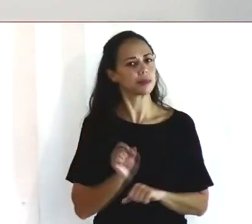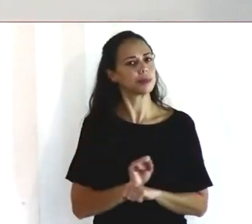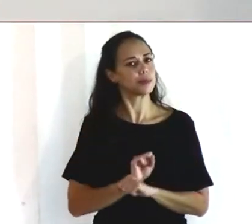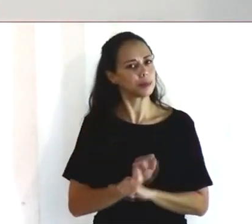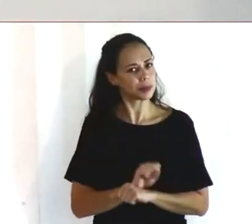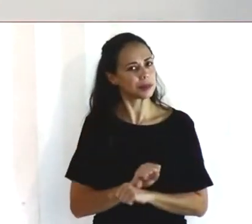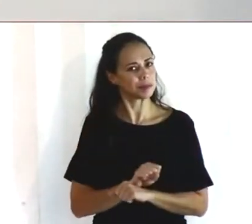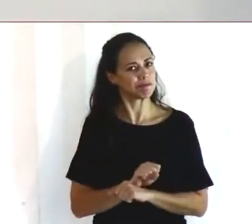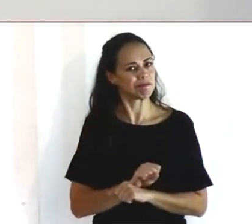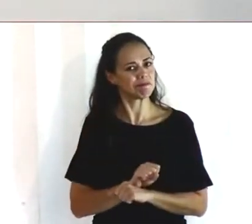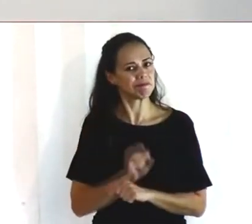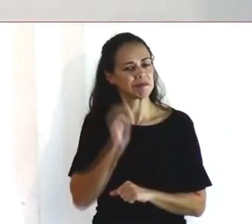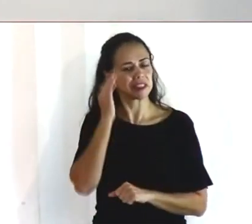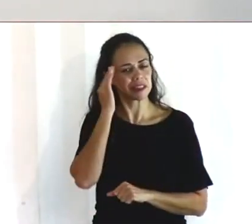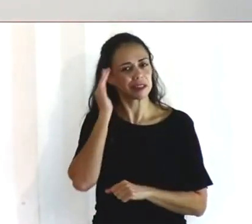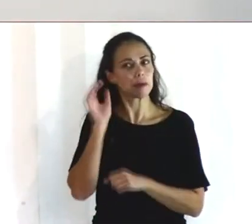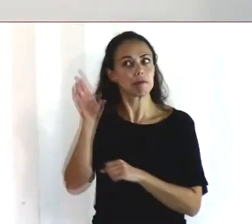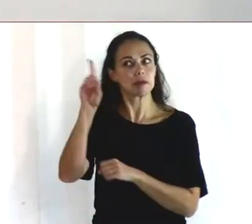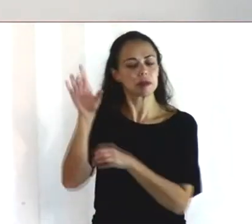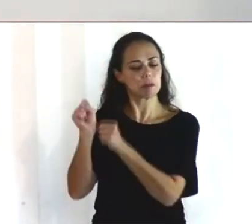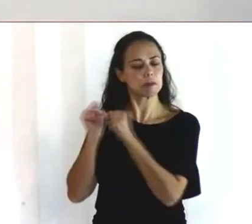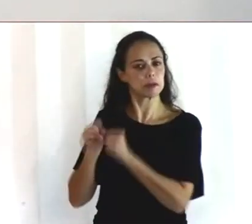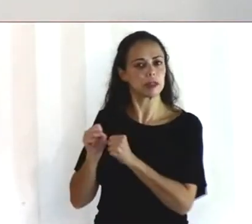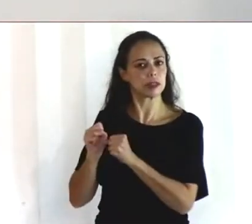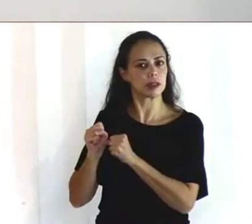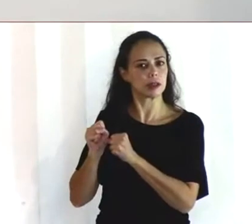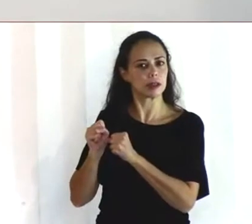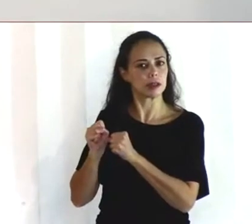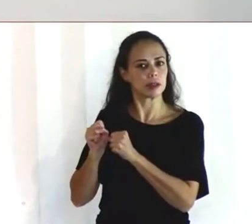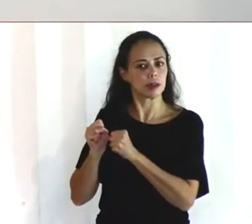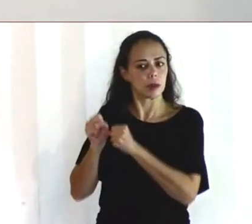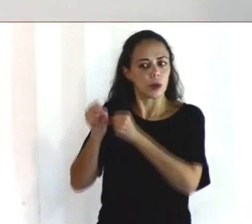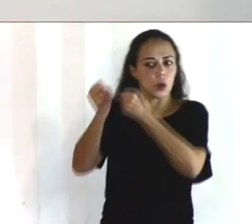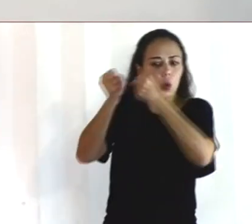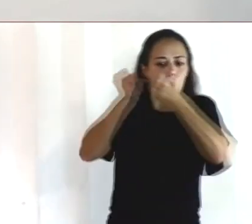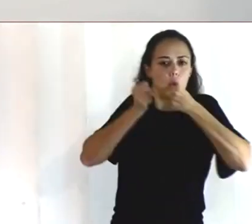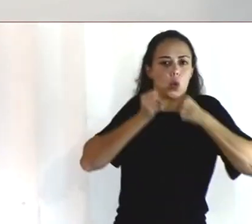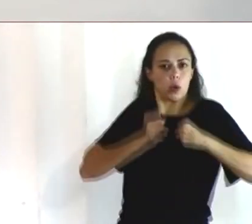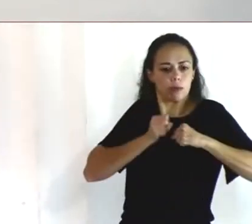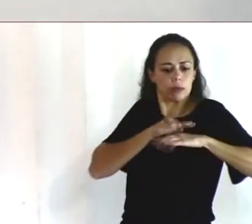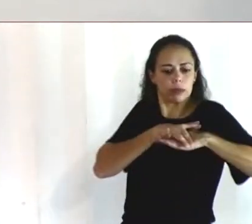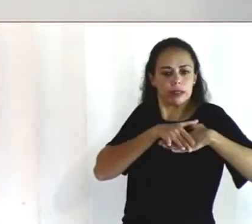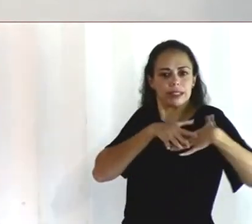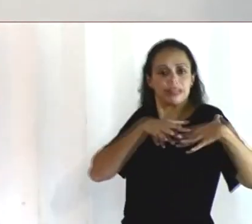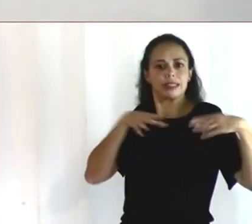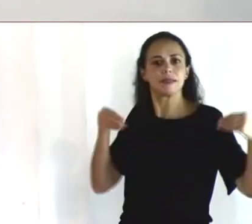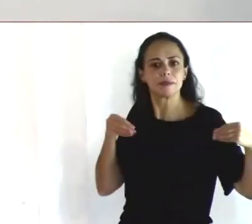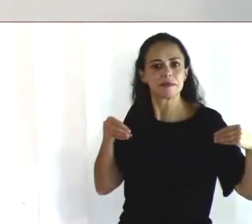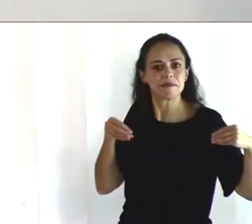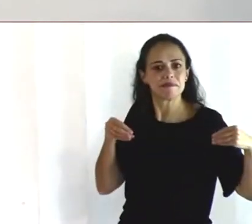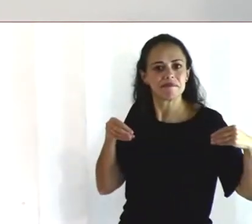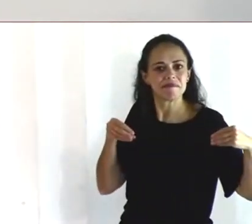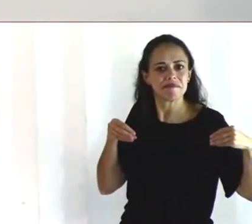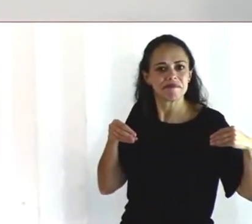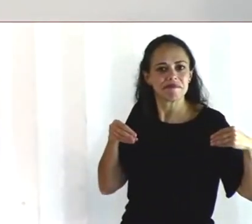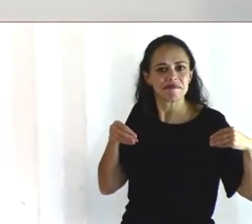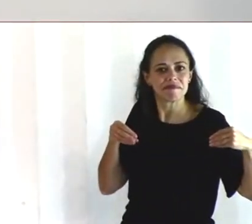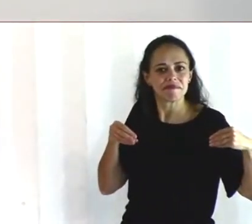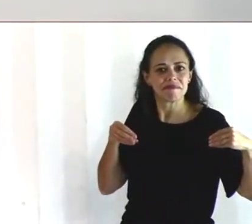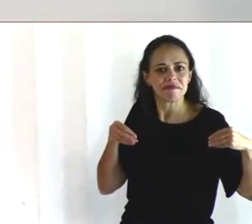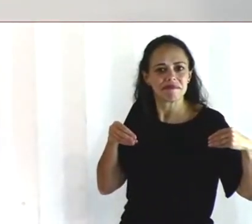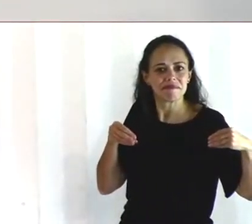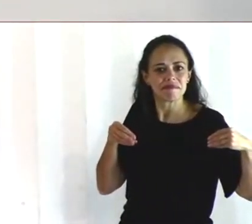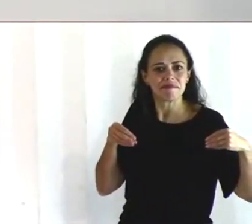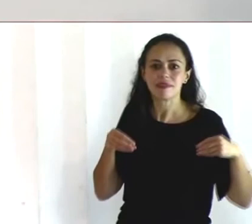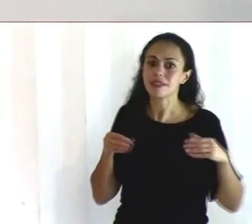seu poder, nos levante, nos cure onde precisamos ser curados, para que possamos dar